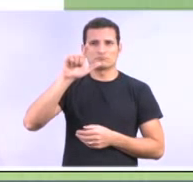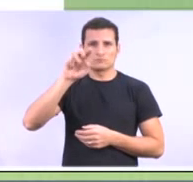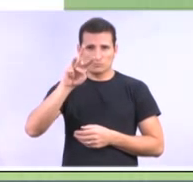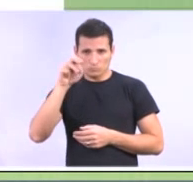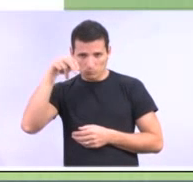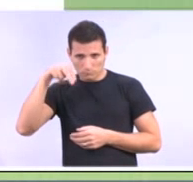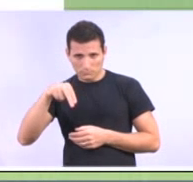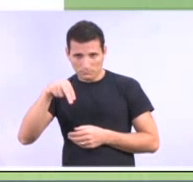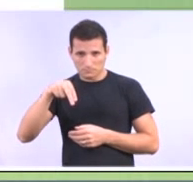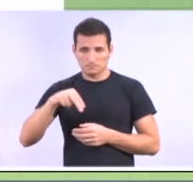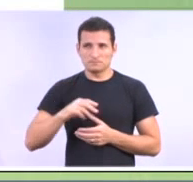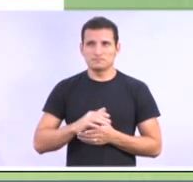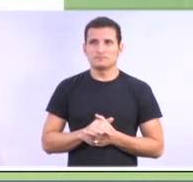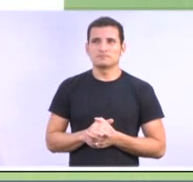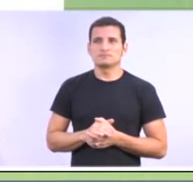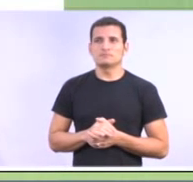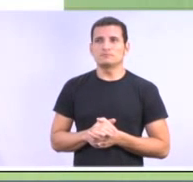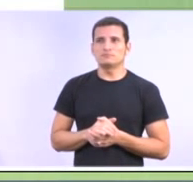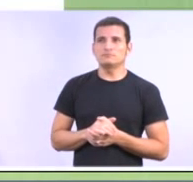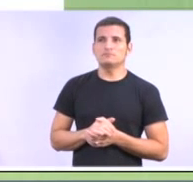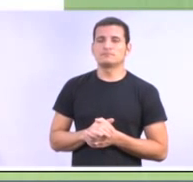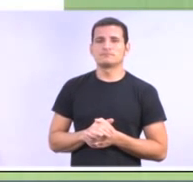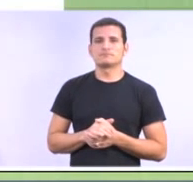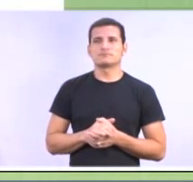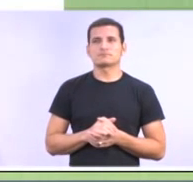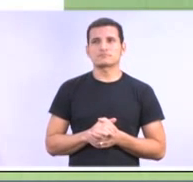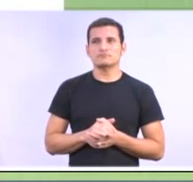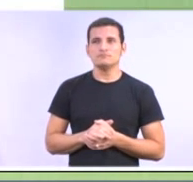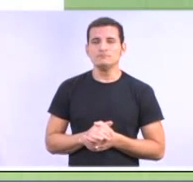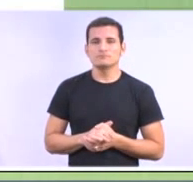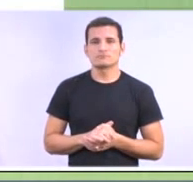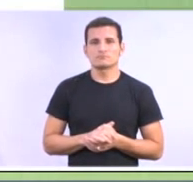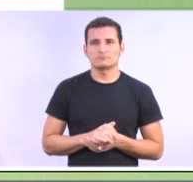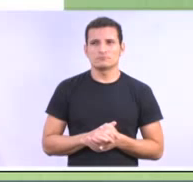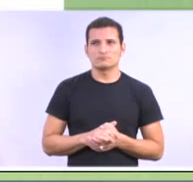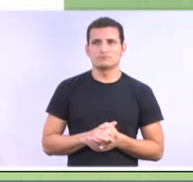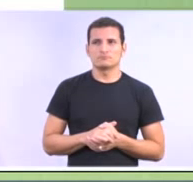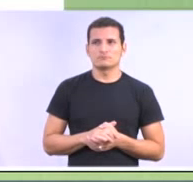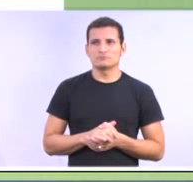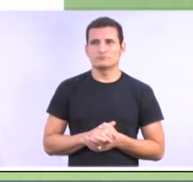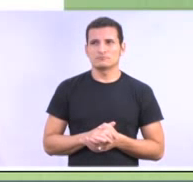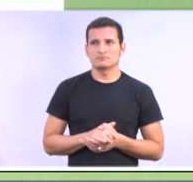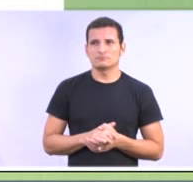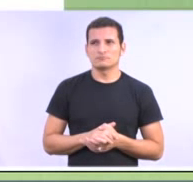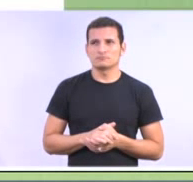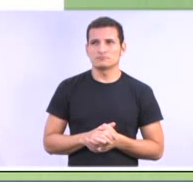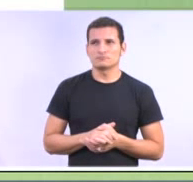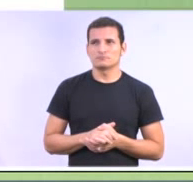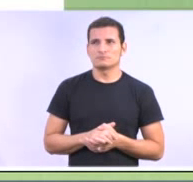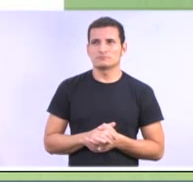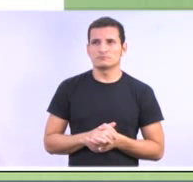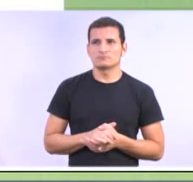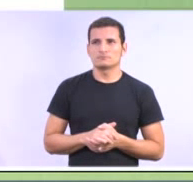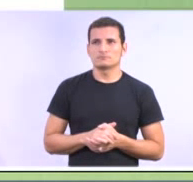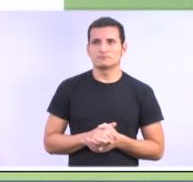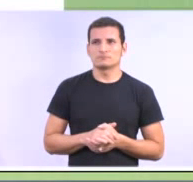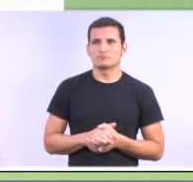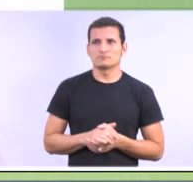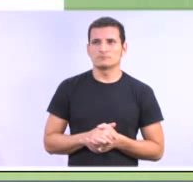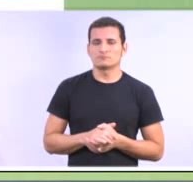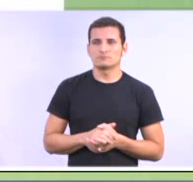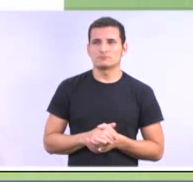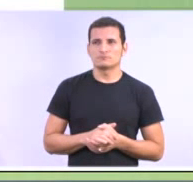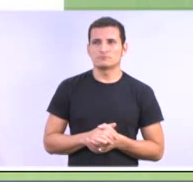distância, de forma com que a informação aconteça aí e que esteja tudo interligado como se estivessem praticamente